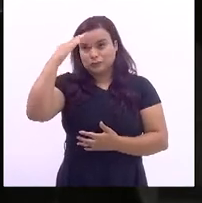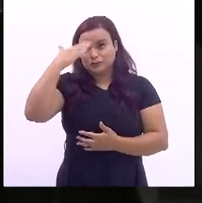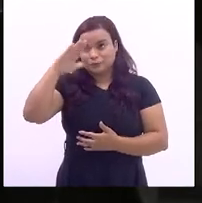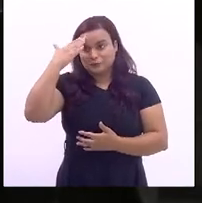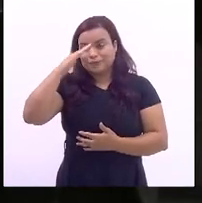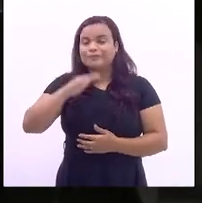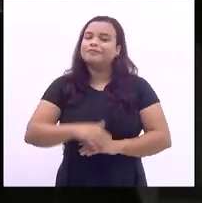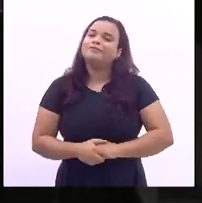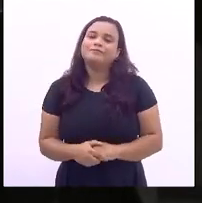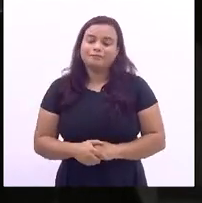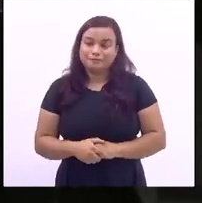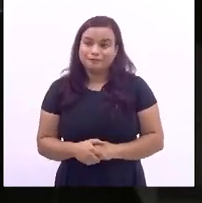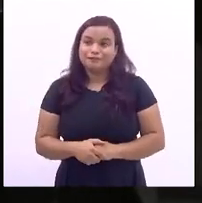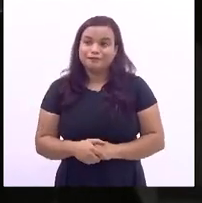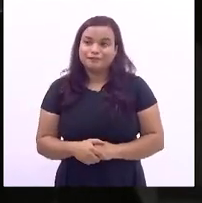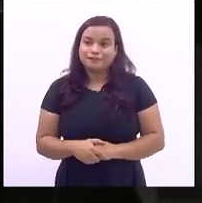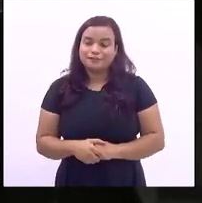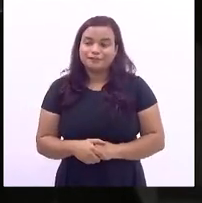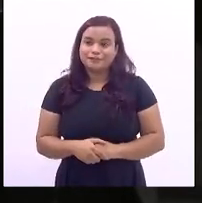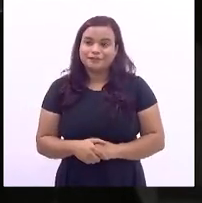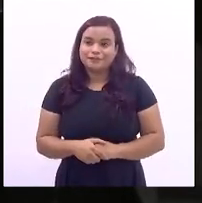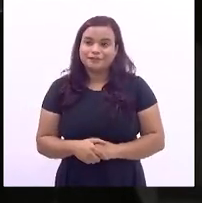e auditivos